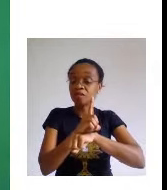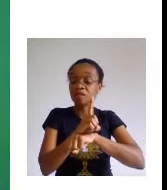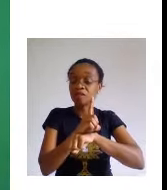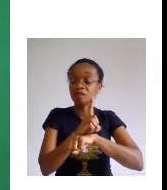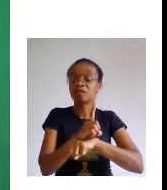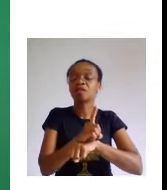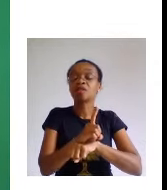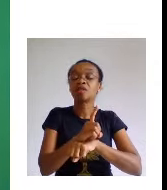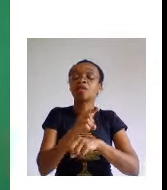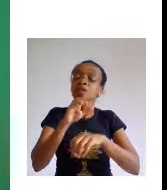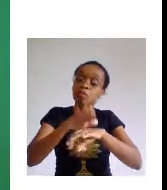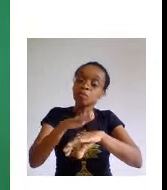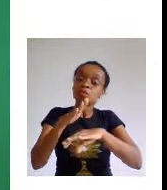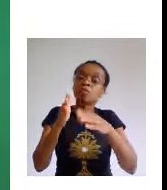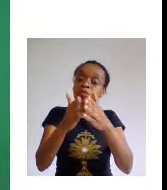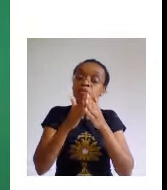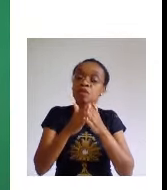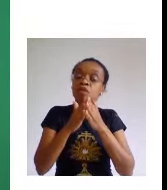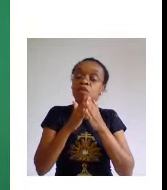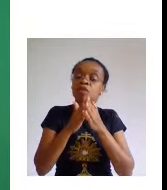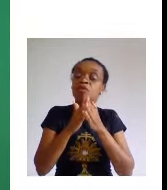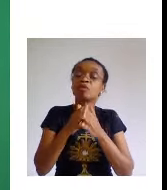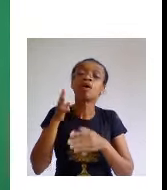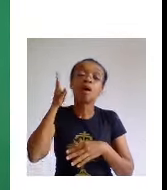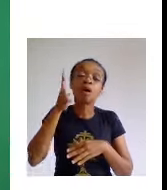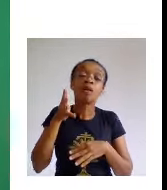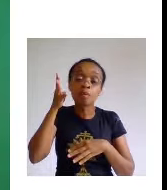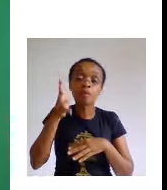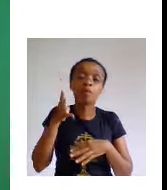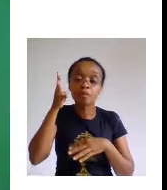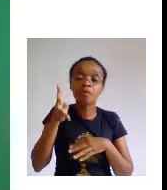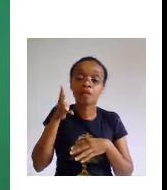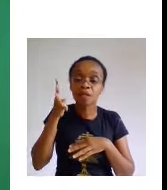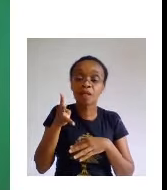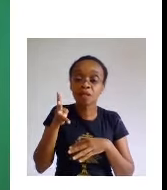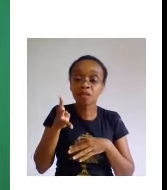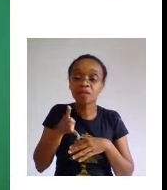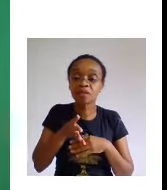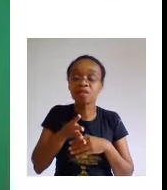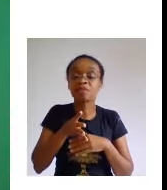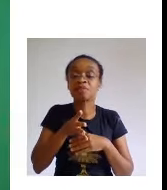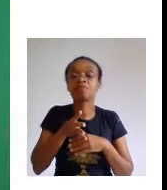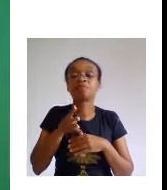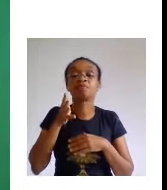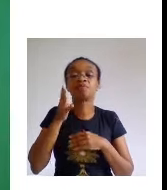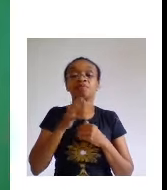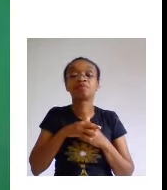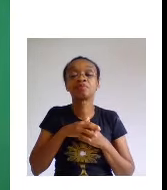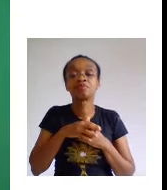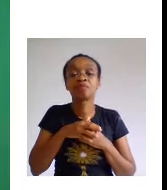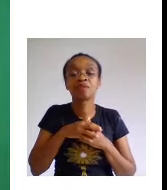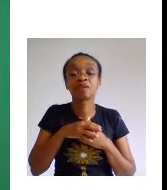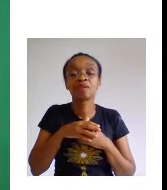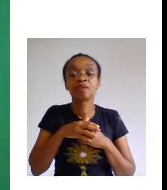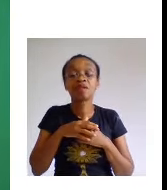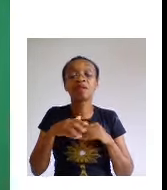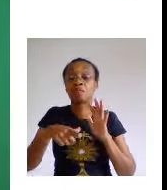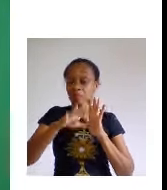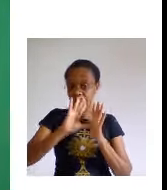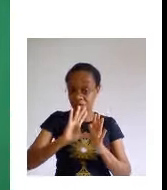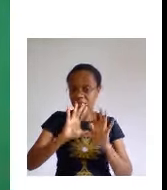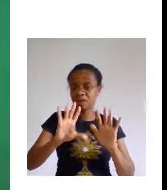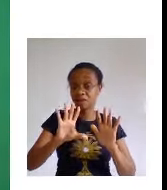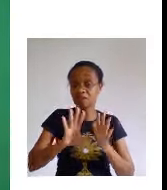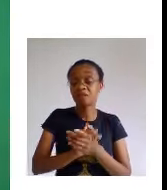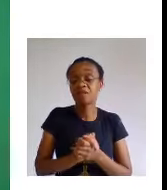que trará o tema de emergências climáticas, né? O título da palestra é O que o passado pode nos dizer sobre o futuro. Tá? Mas antes de